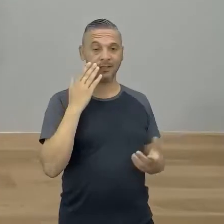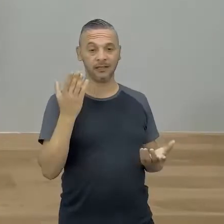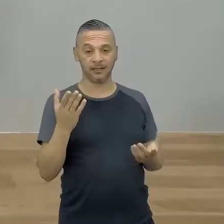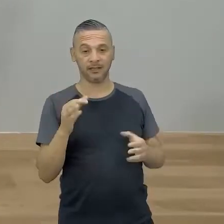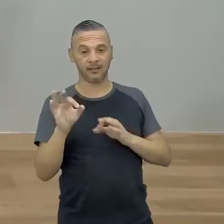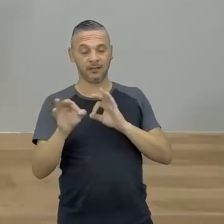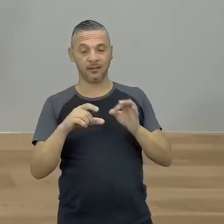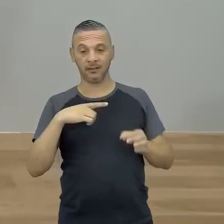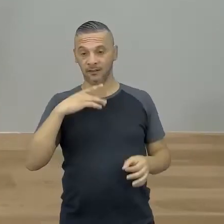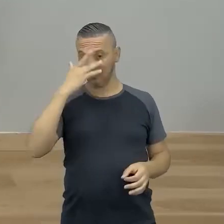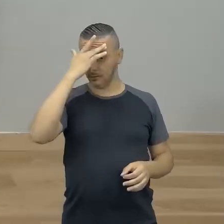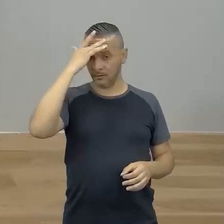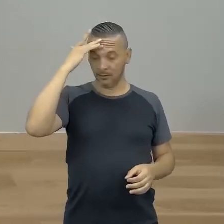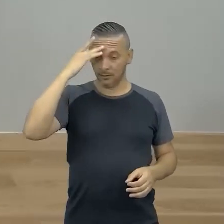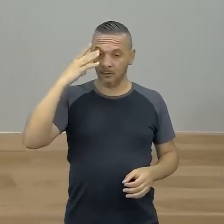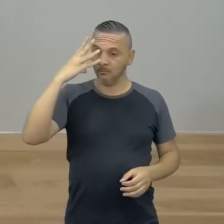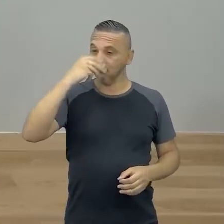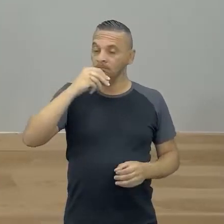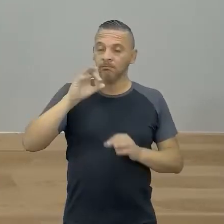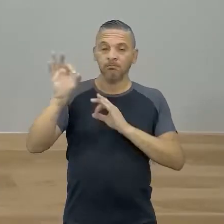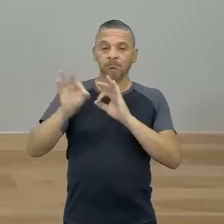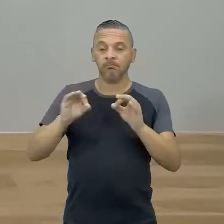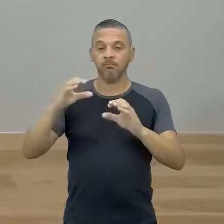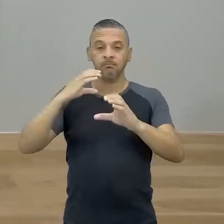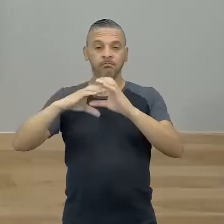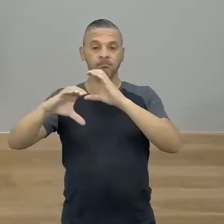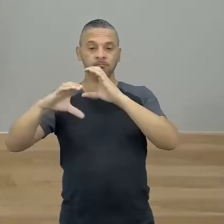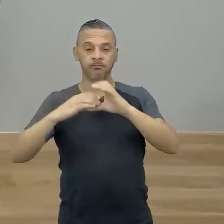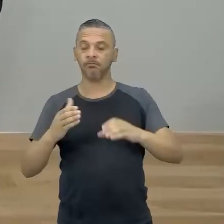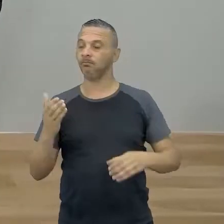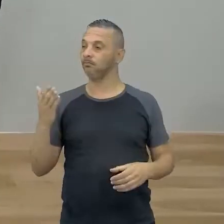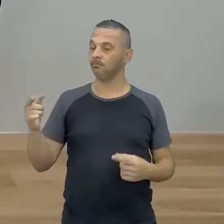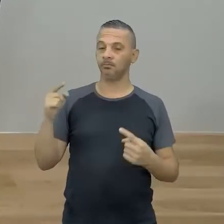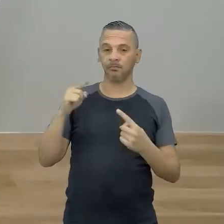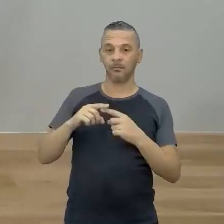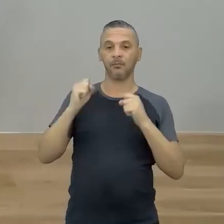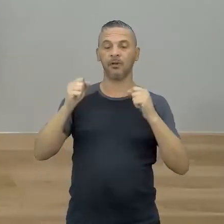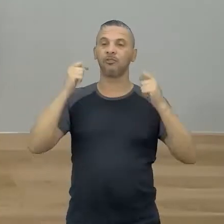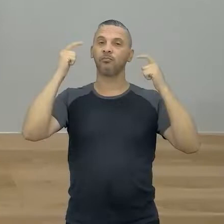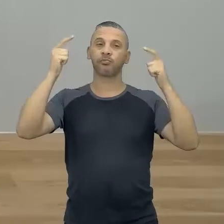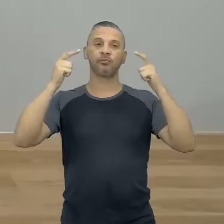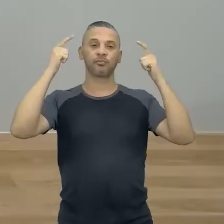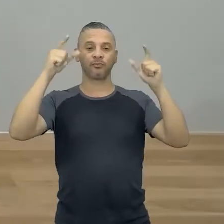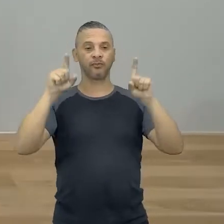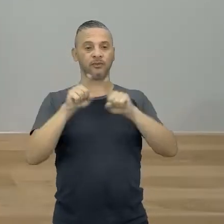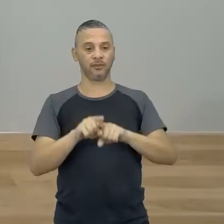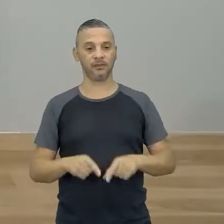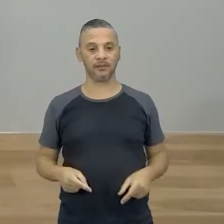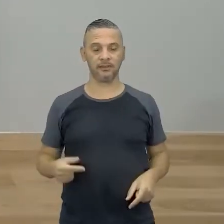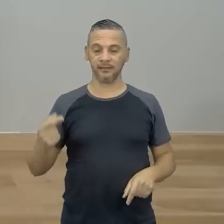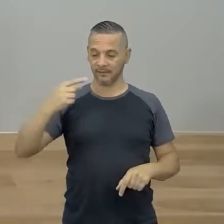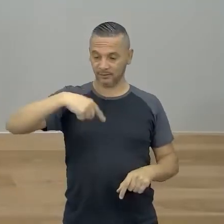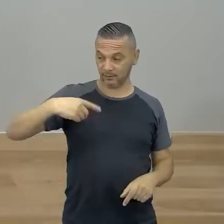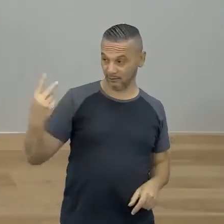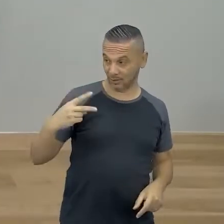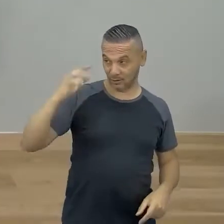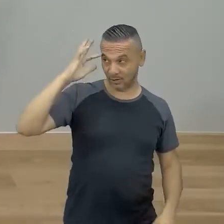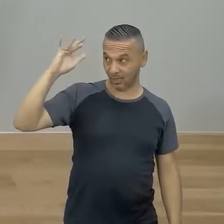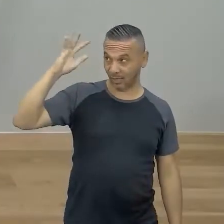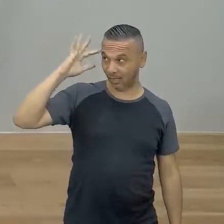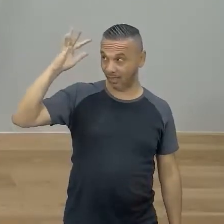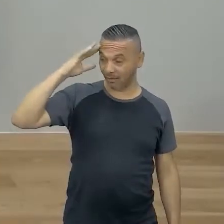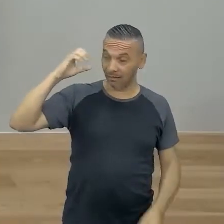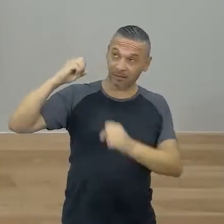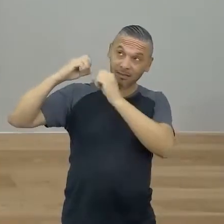música piano de erudita, fundo. algo assim. E aqui não, aqui poderia até ser uma baladinha. Um DJ. Acho que a gente está viajando, sabia? Ah, A